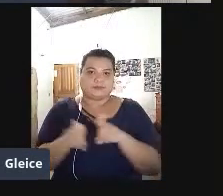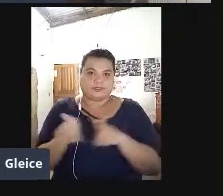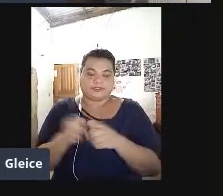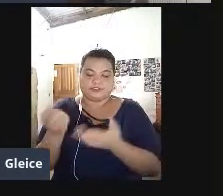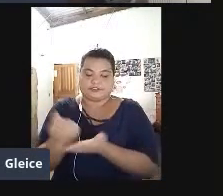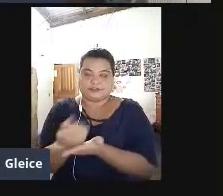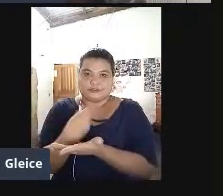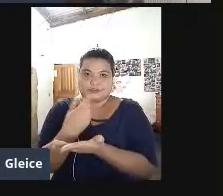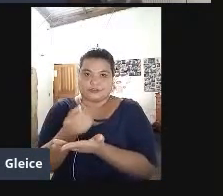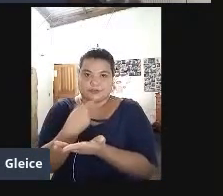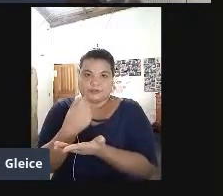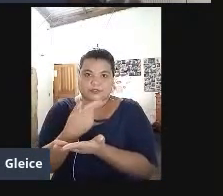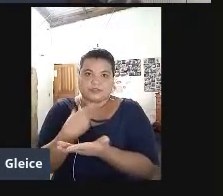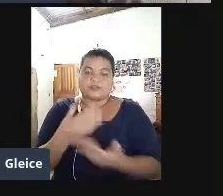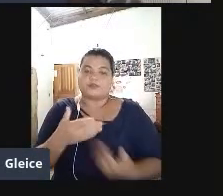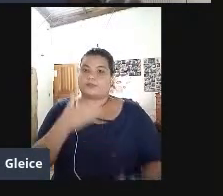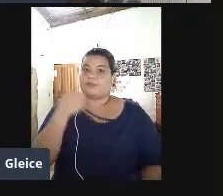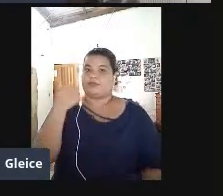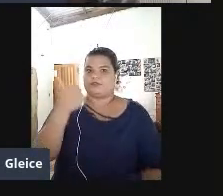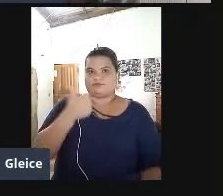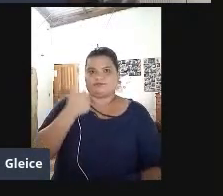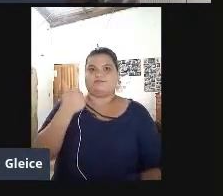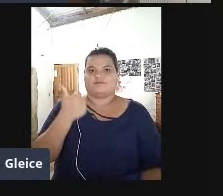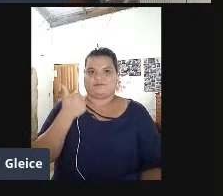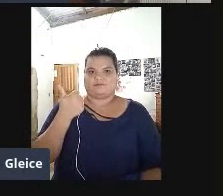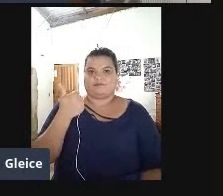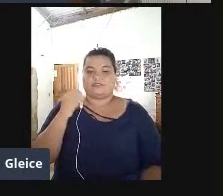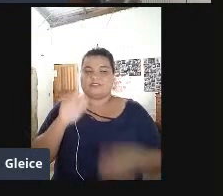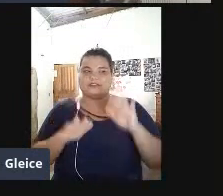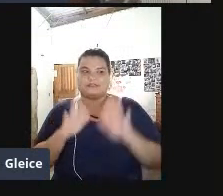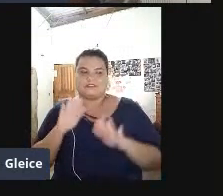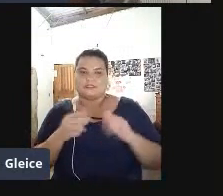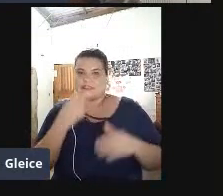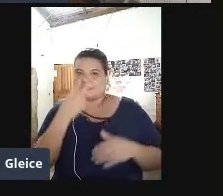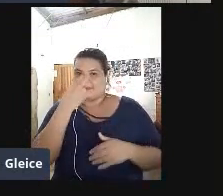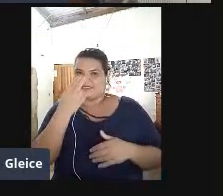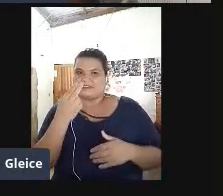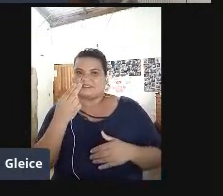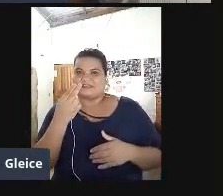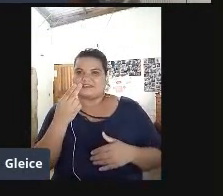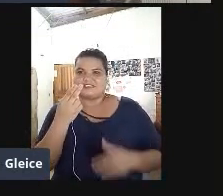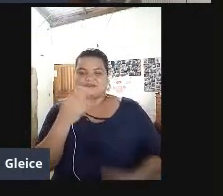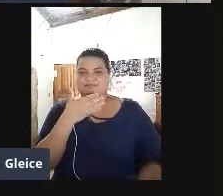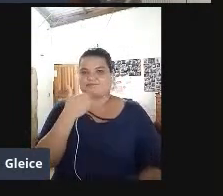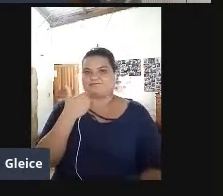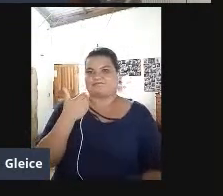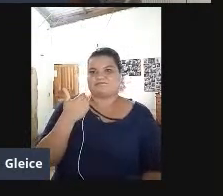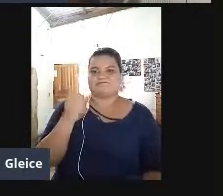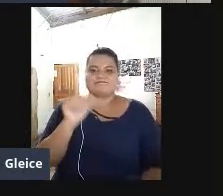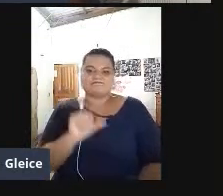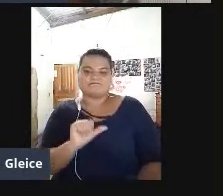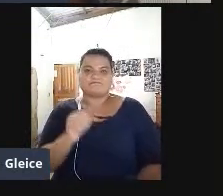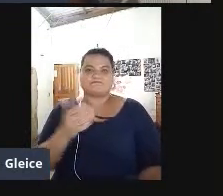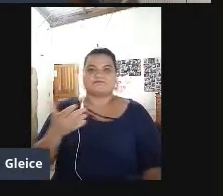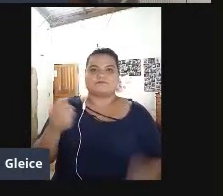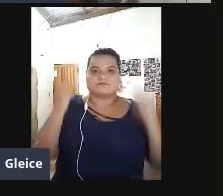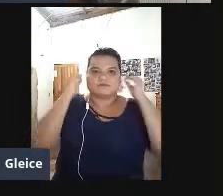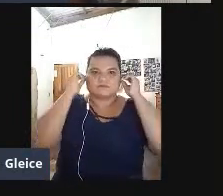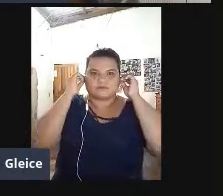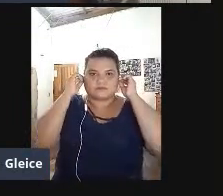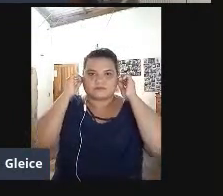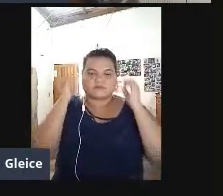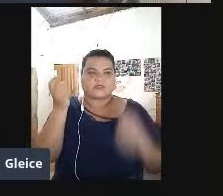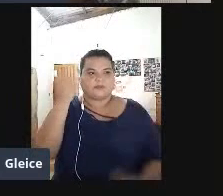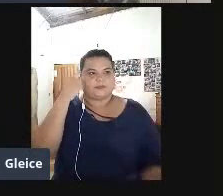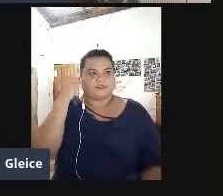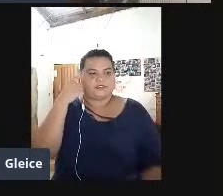desses, muitas vezes, embora humano, não é seguro. Não é o melhor para ele naquele momento. entender que ele vai fazer 3, 4 sessões de